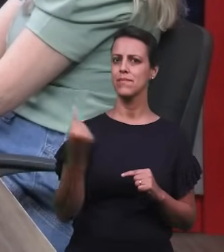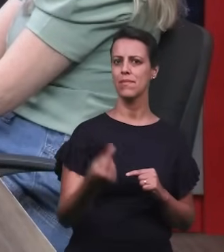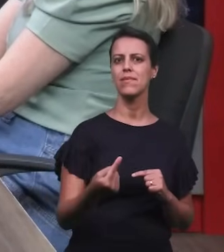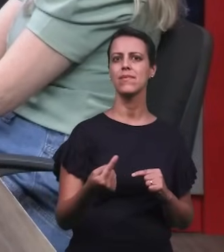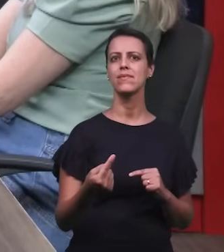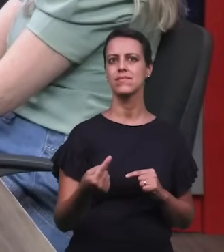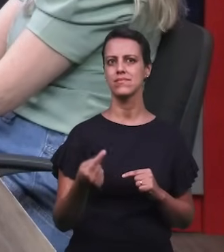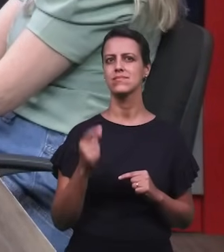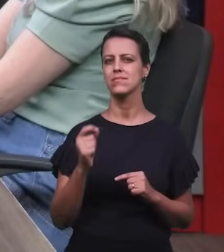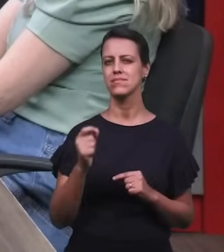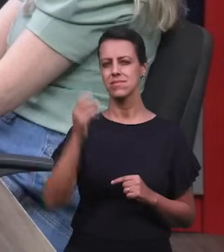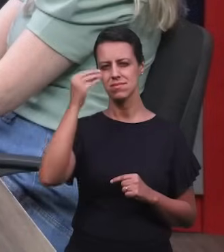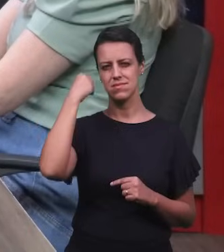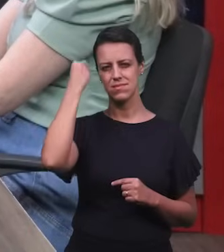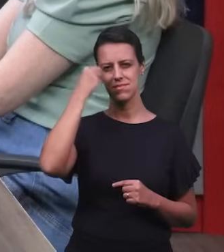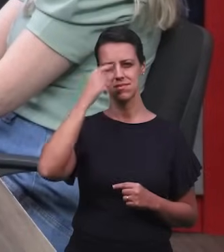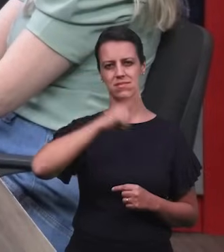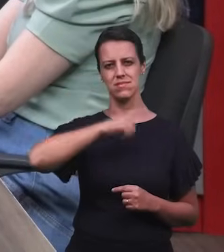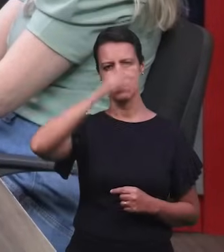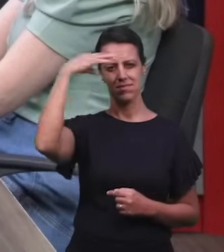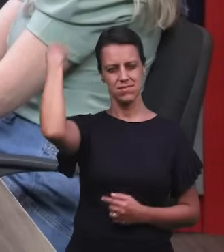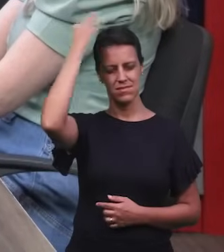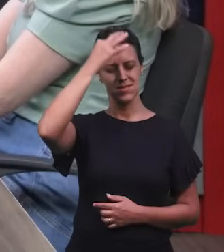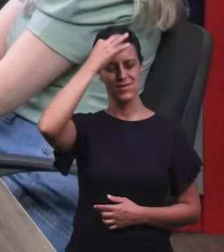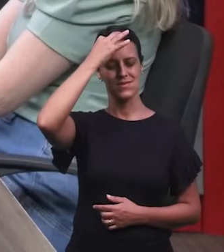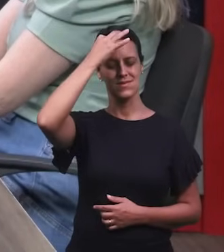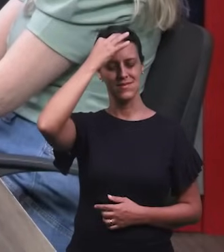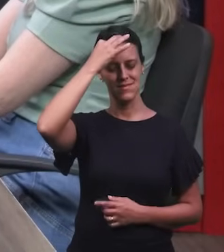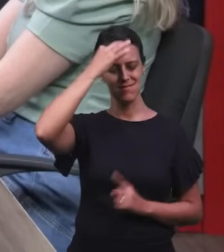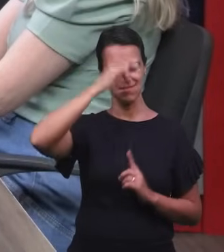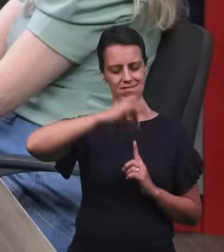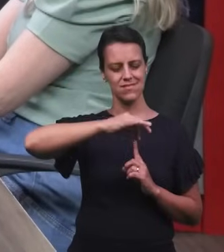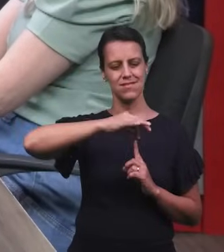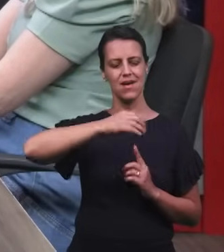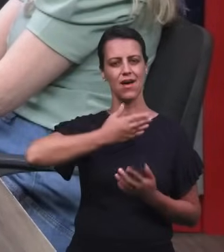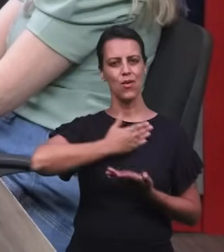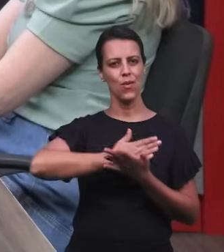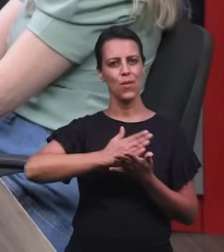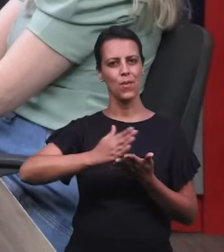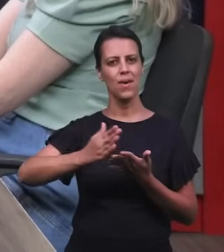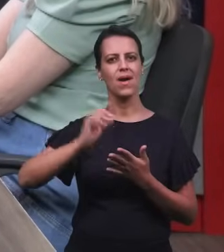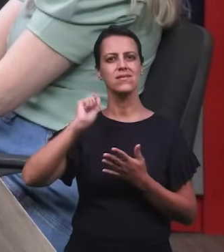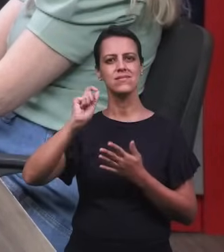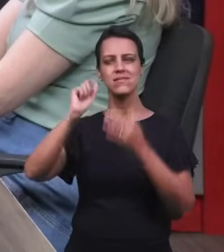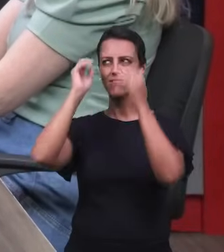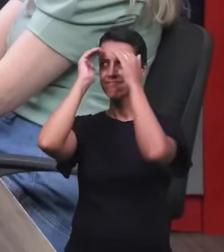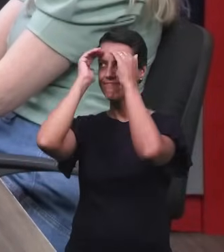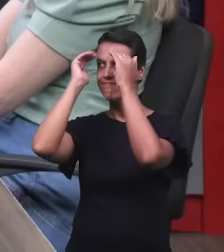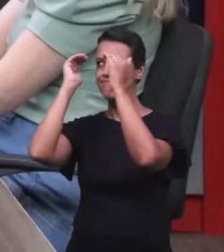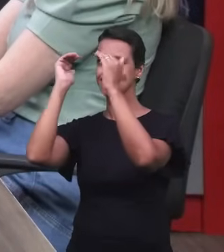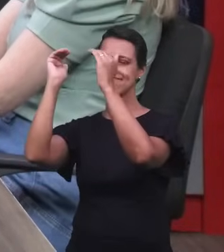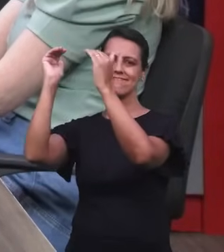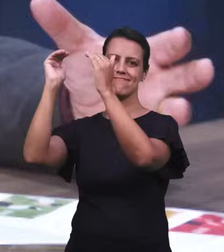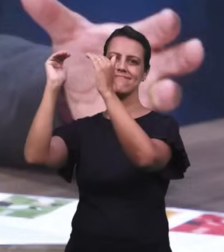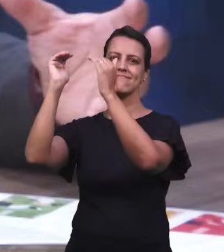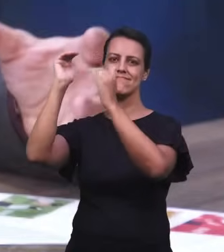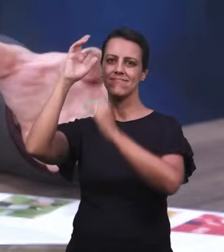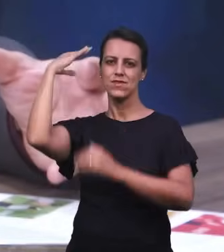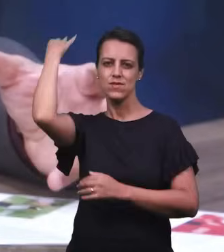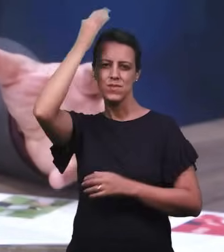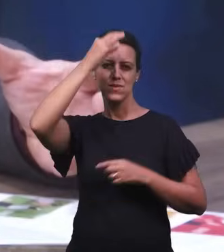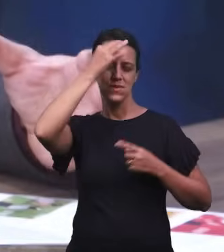Pedro tem a experiência com o Espírito Deus, Santo, né? aí o Espírito Santo começa a revelar, ele passa a ter o seu